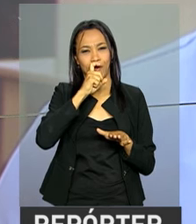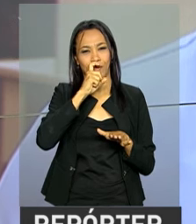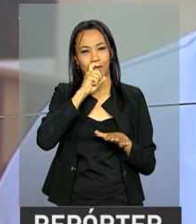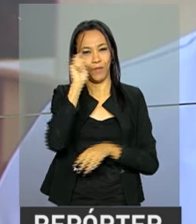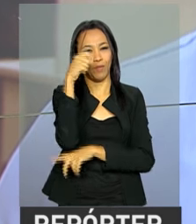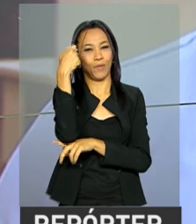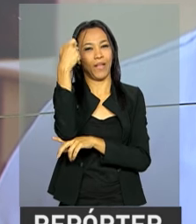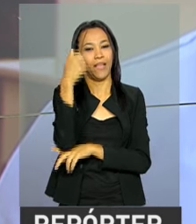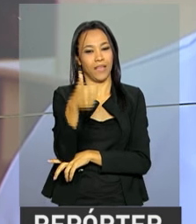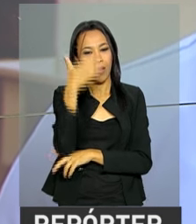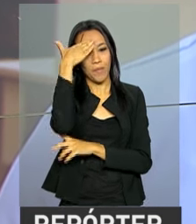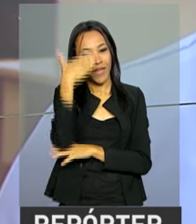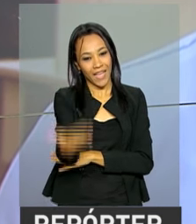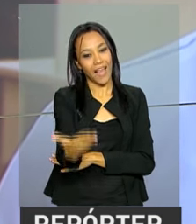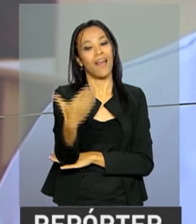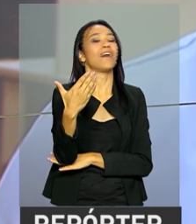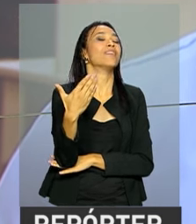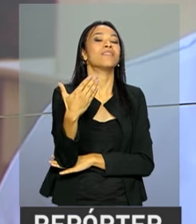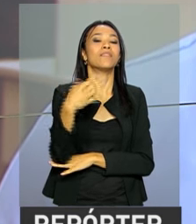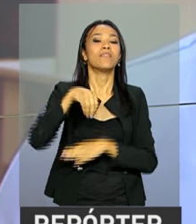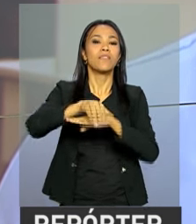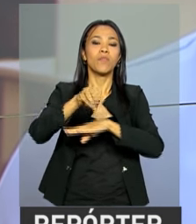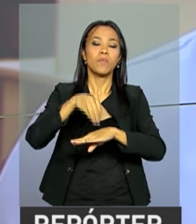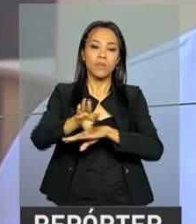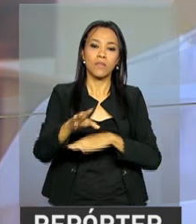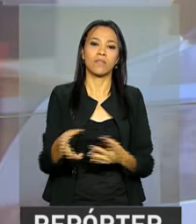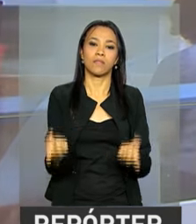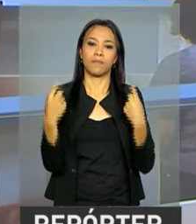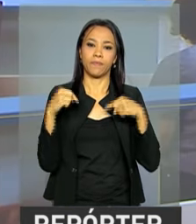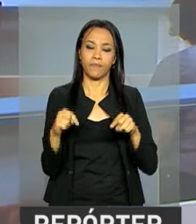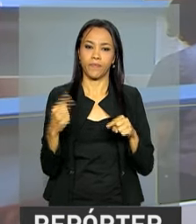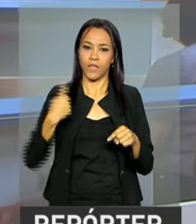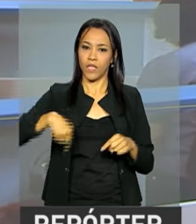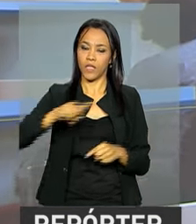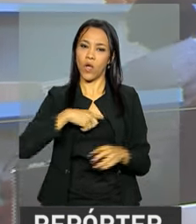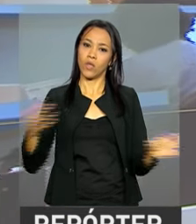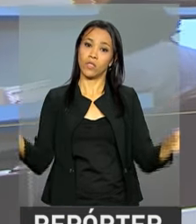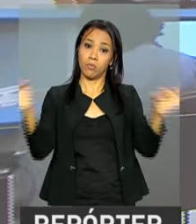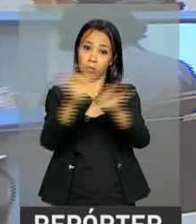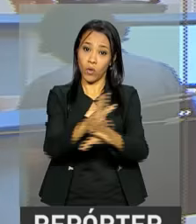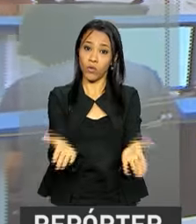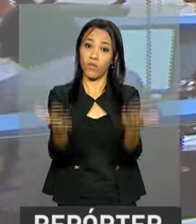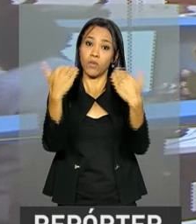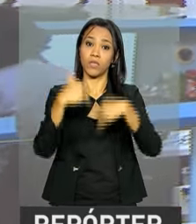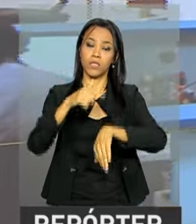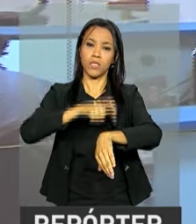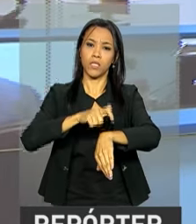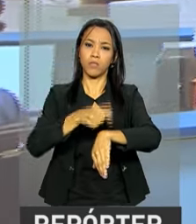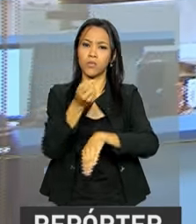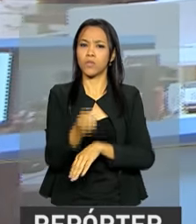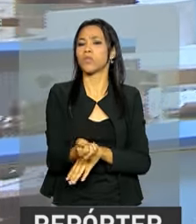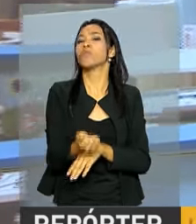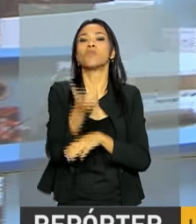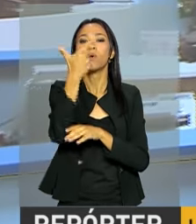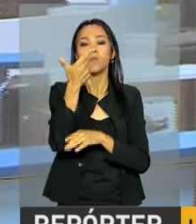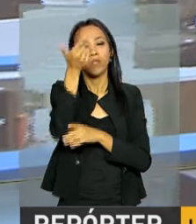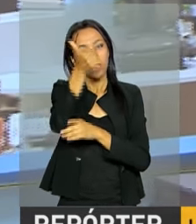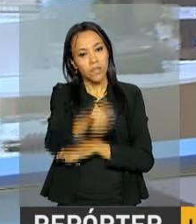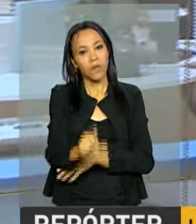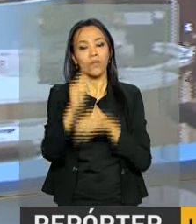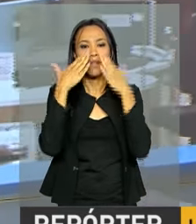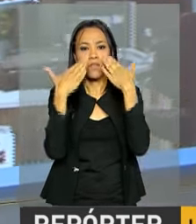porto alegre obrigado pelas notícias sair de são paulo e nós ficamos por aqui voltamos ao meio-dia na próxima edição